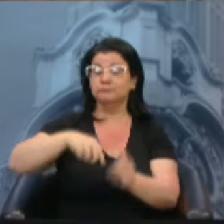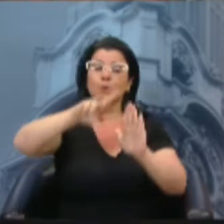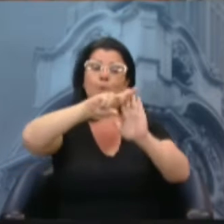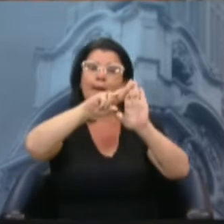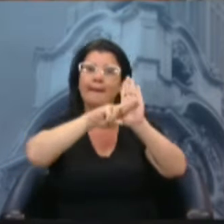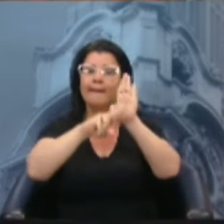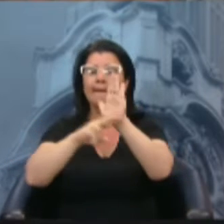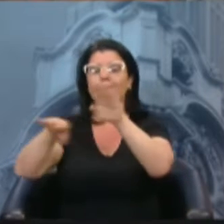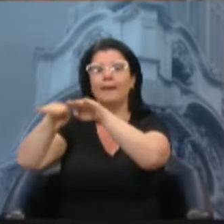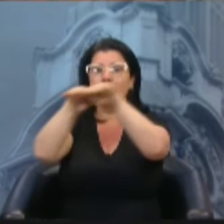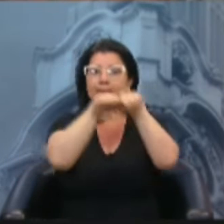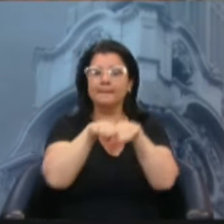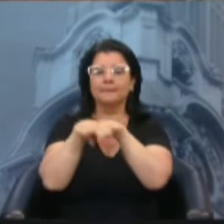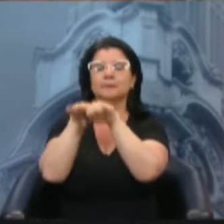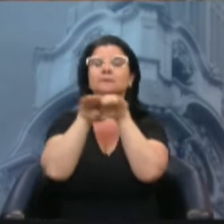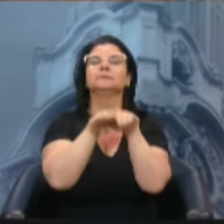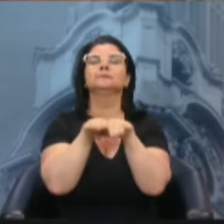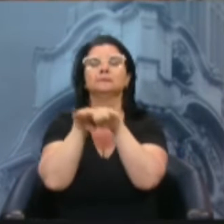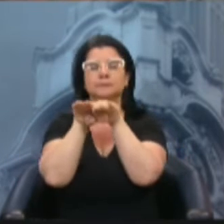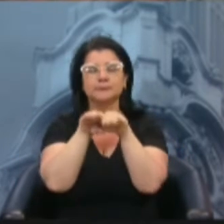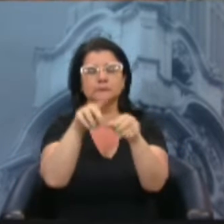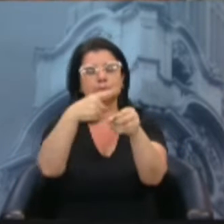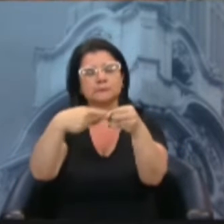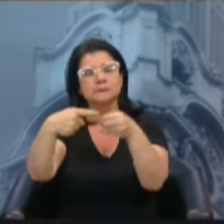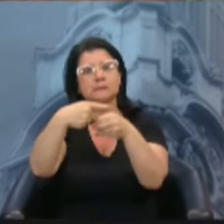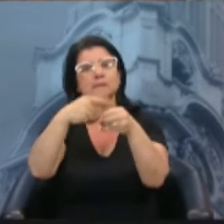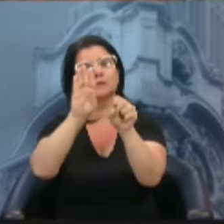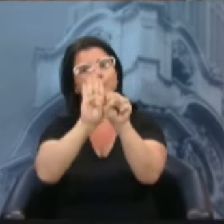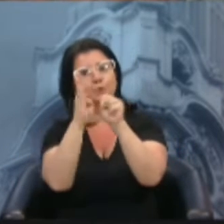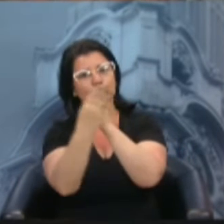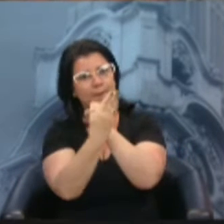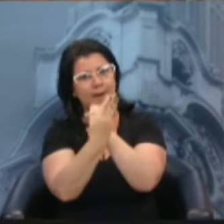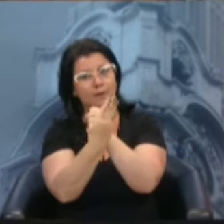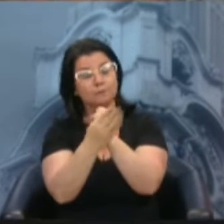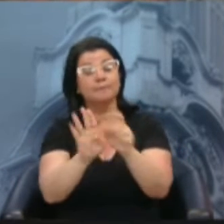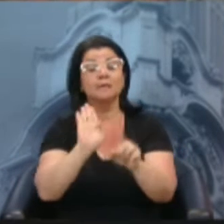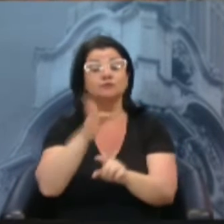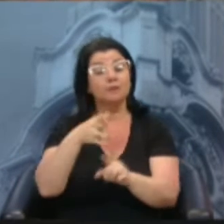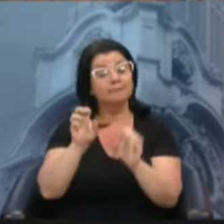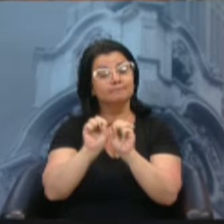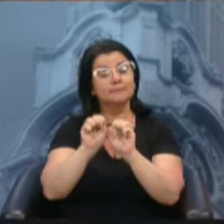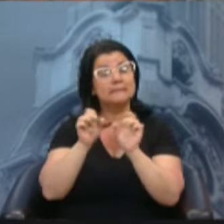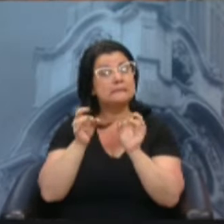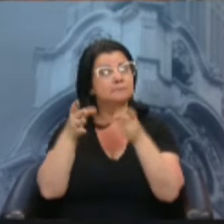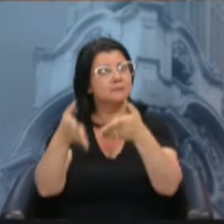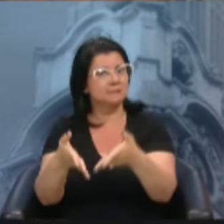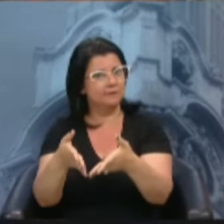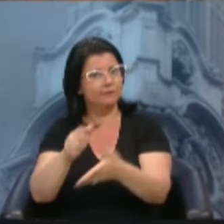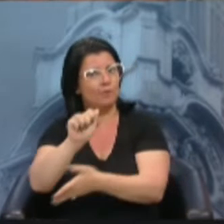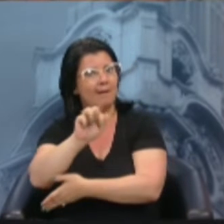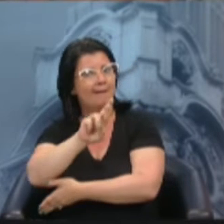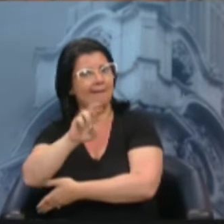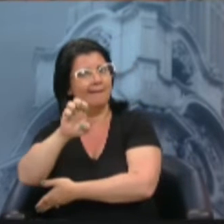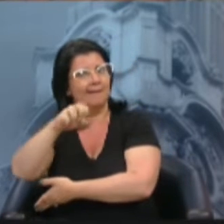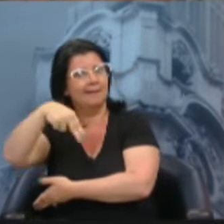né, para o restante da cidade, naquele entorno, naquele bairro ali. Já especificamente com relação à arena,